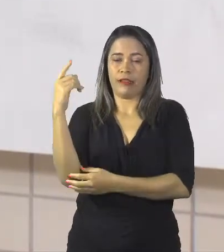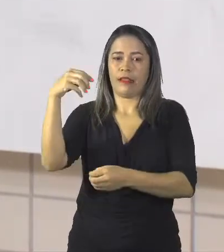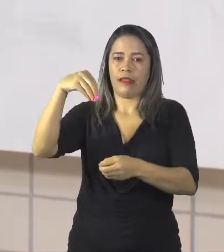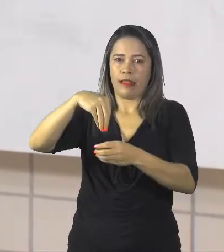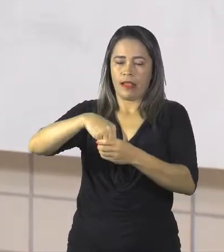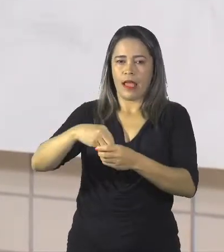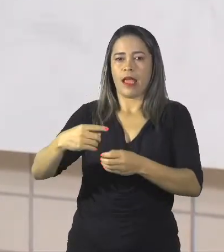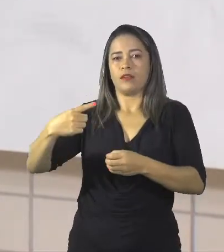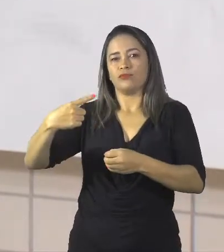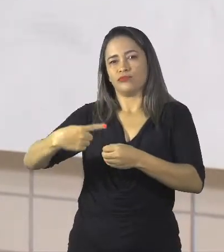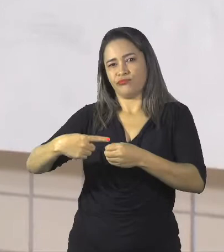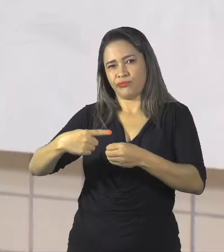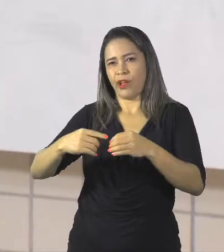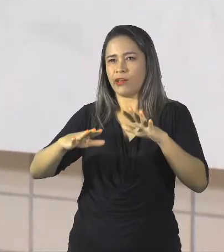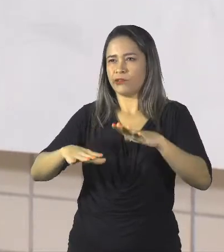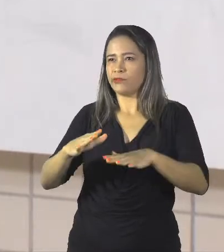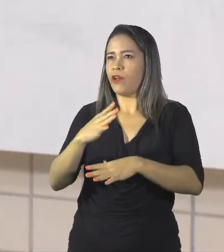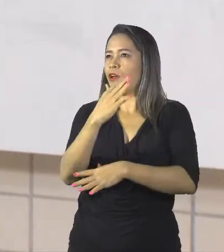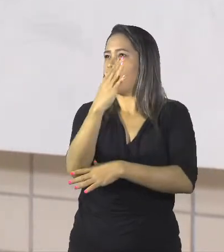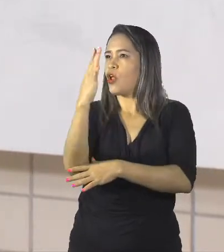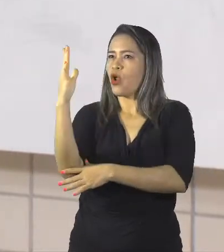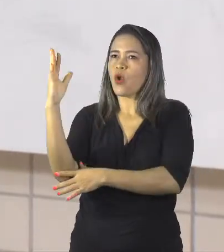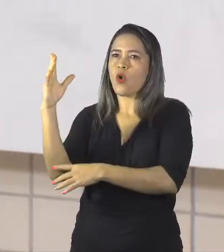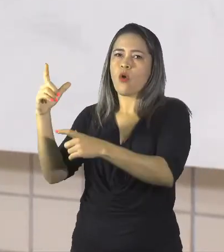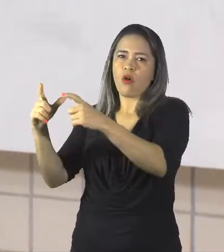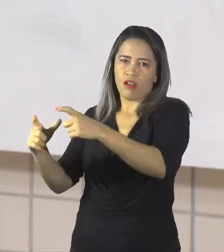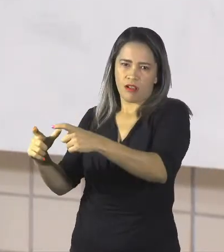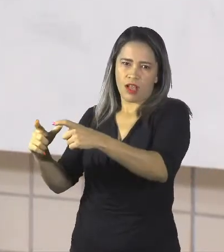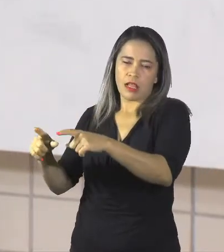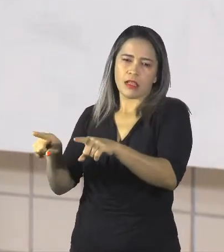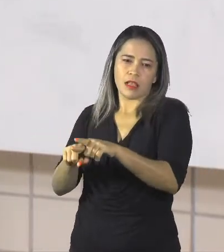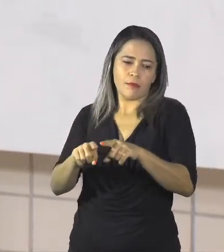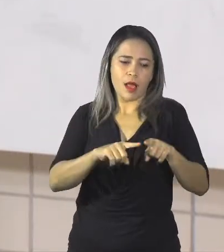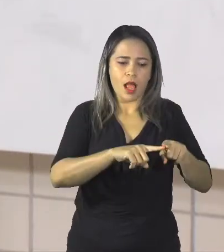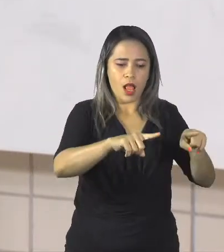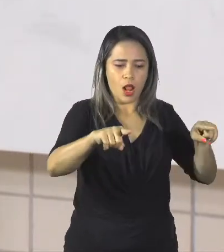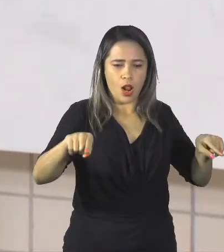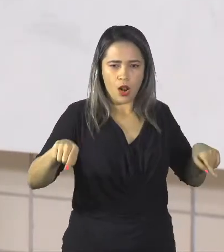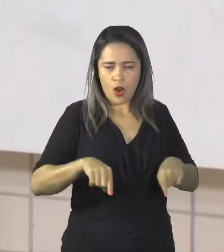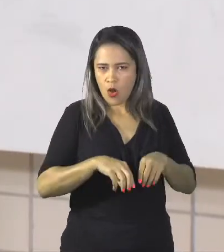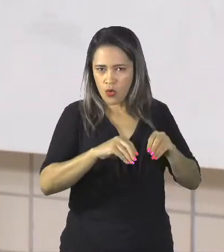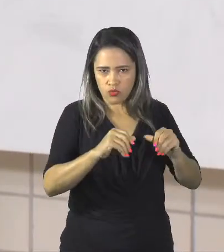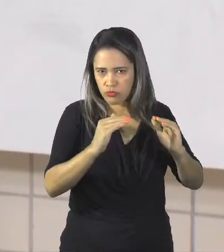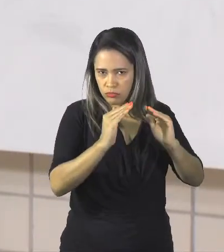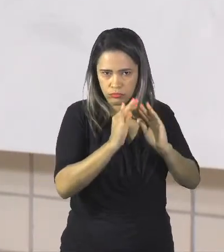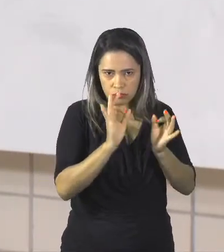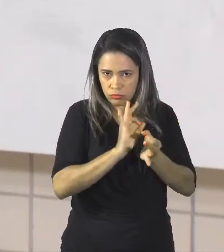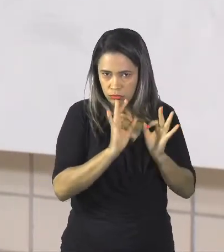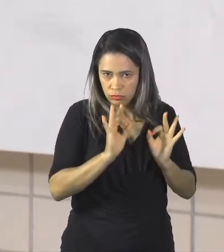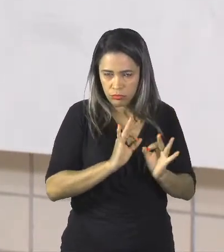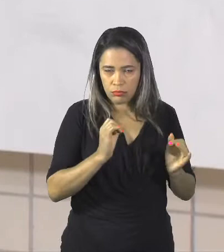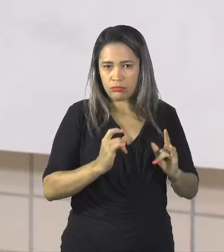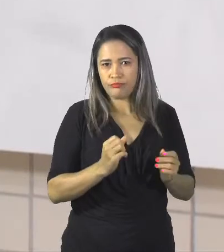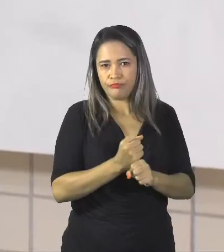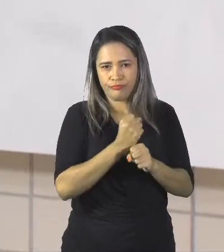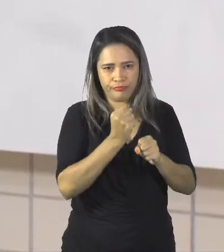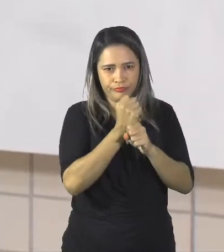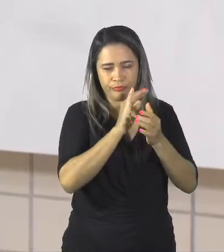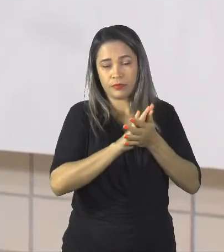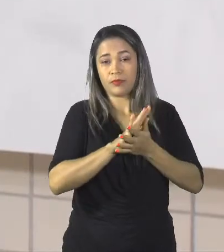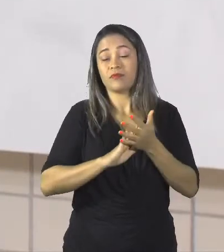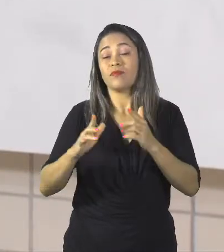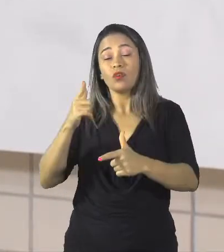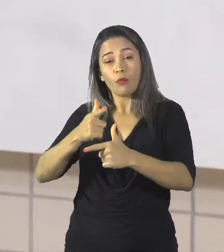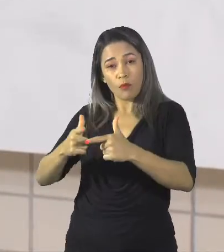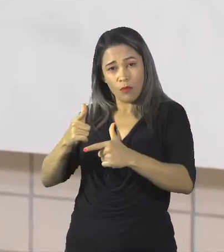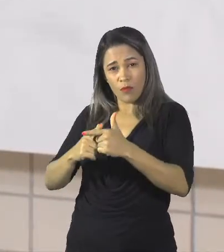em áreas verdes, em lotes ainda não construídos, não é? E os problemas ambientais que